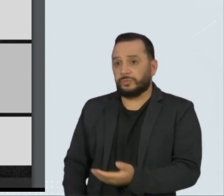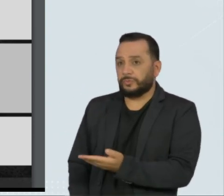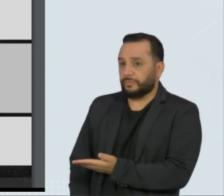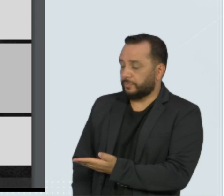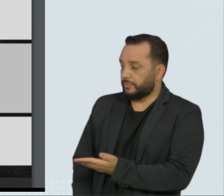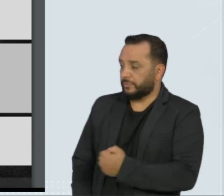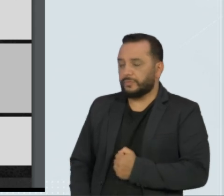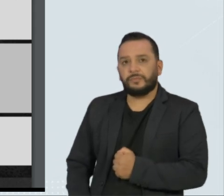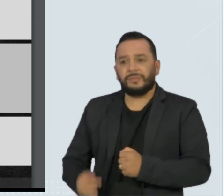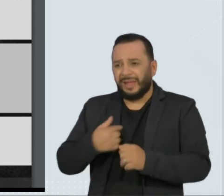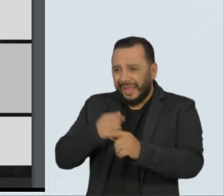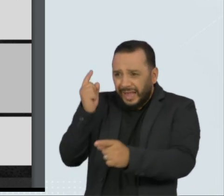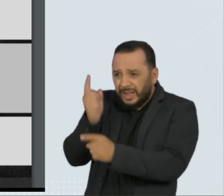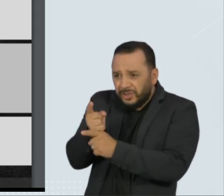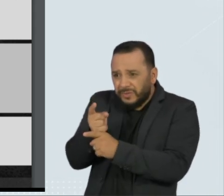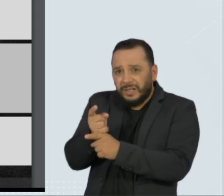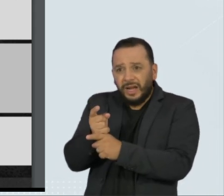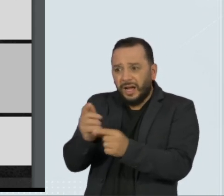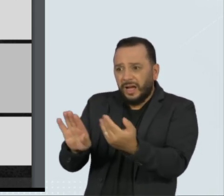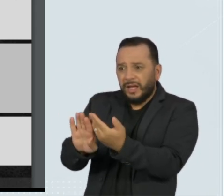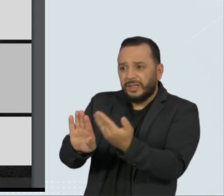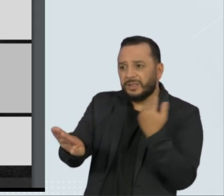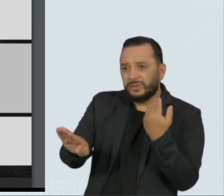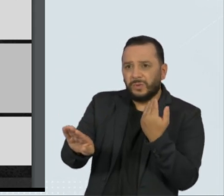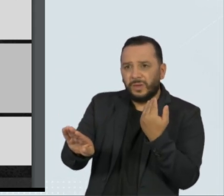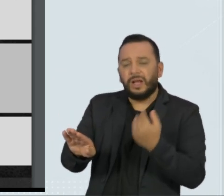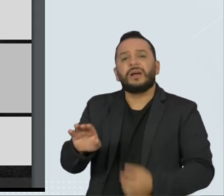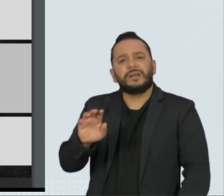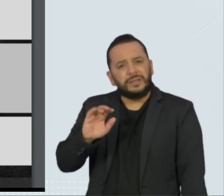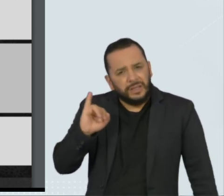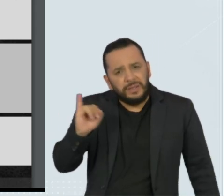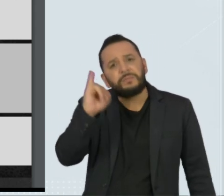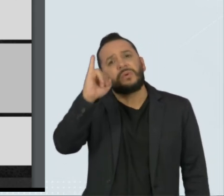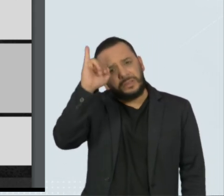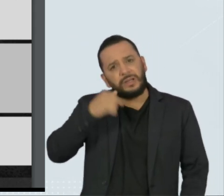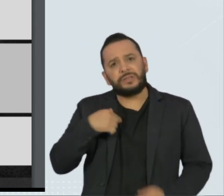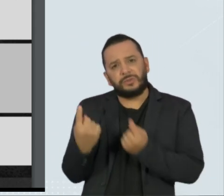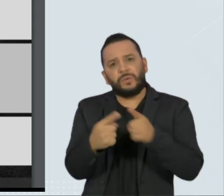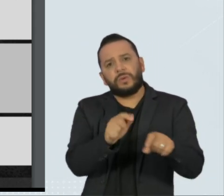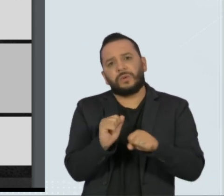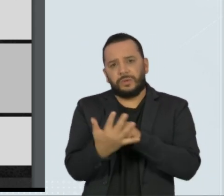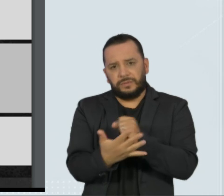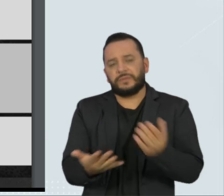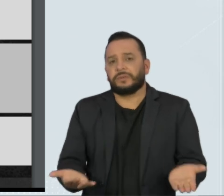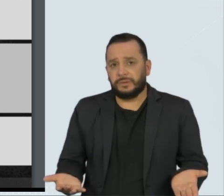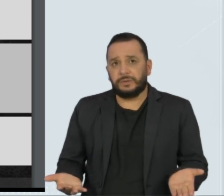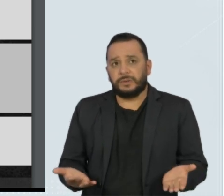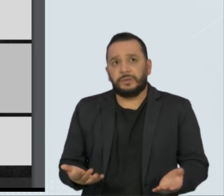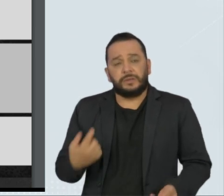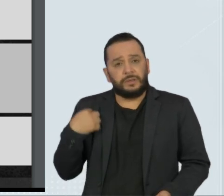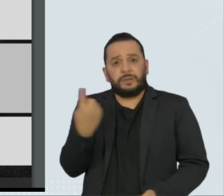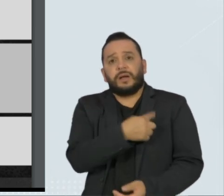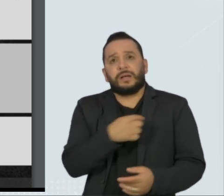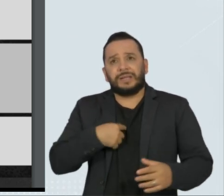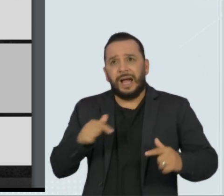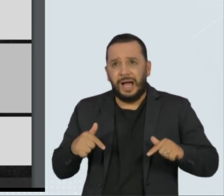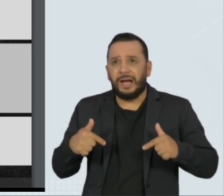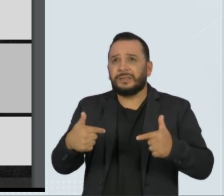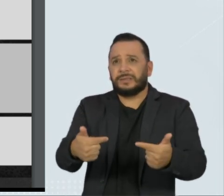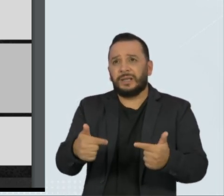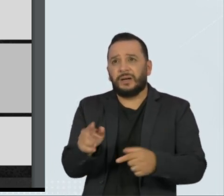Identificar e isolar é uma ação fundamental de combate à epidemia. E aí nós temos que ter as ações